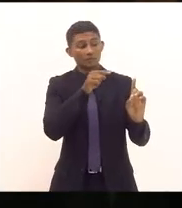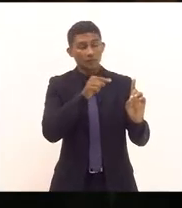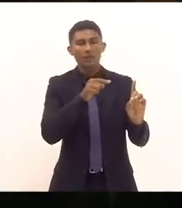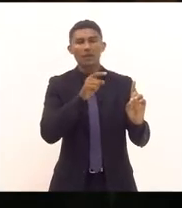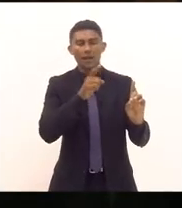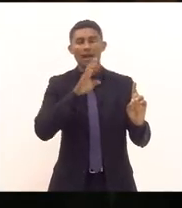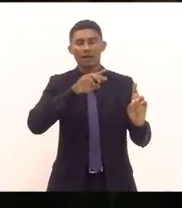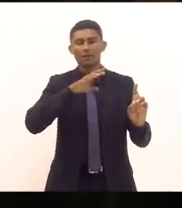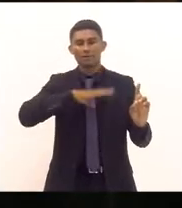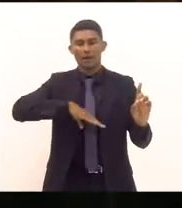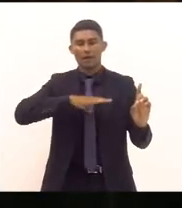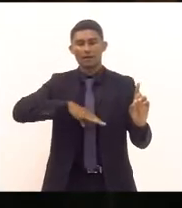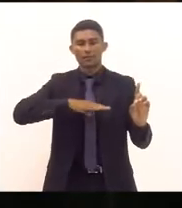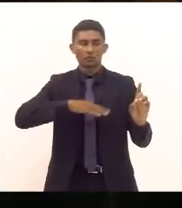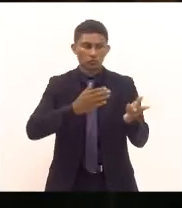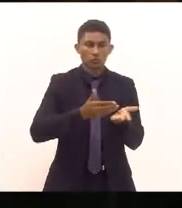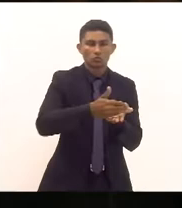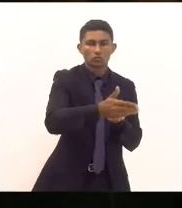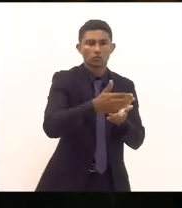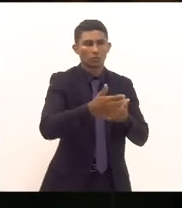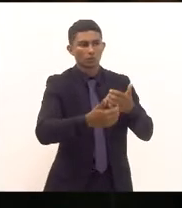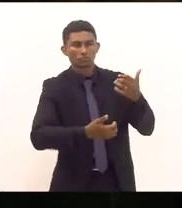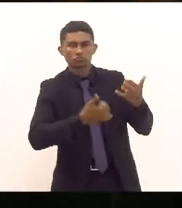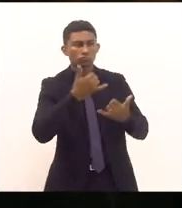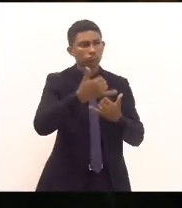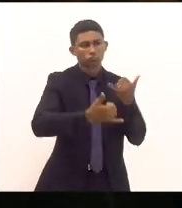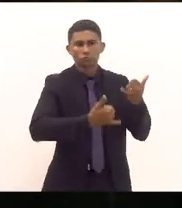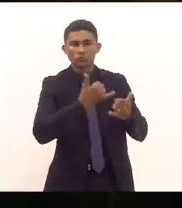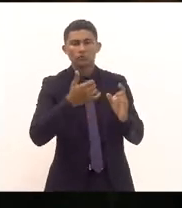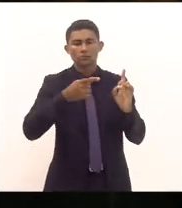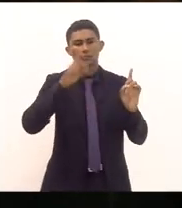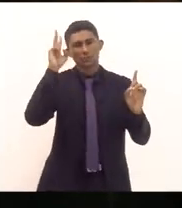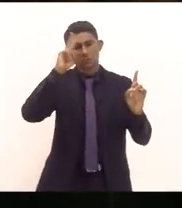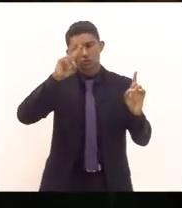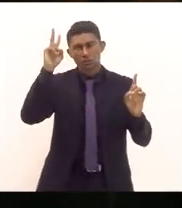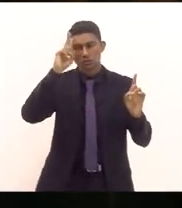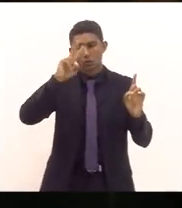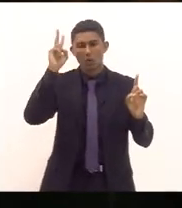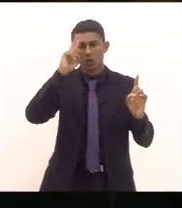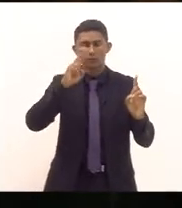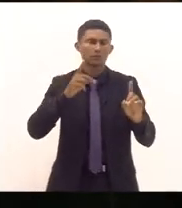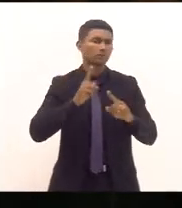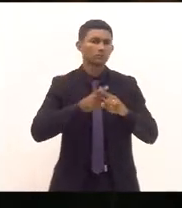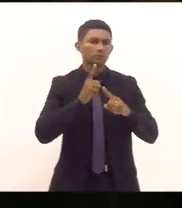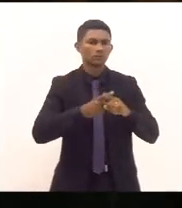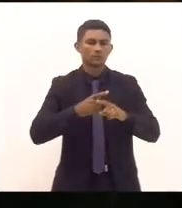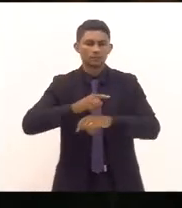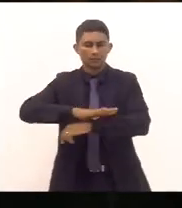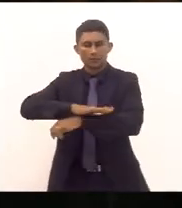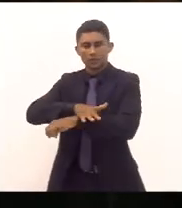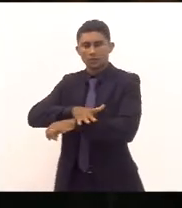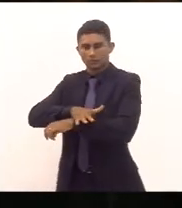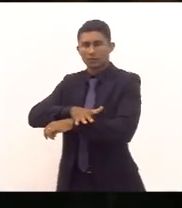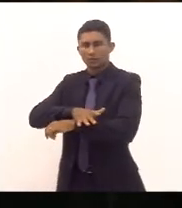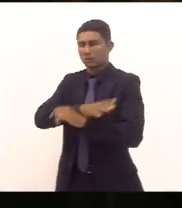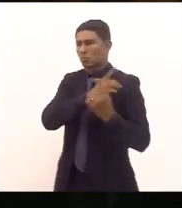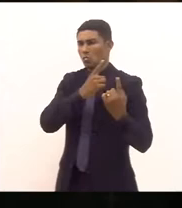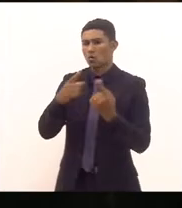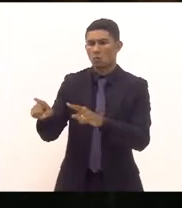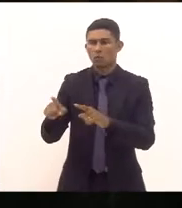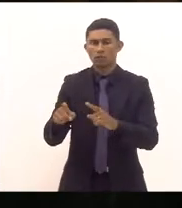das divisões de base do Clube de Regatas Vasco da Gama Paulinho honra a história da instituição marcada pela luta contra o racismo EA opressão